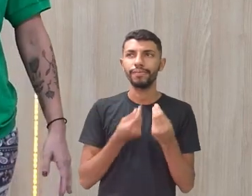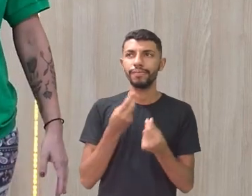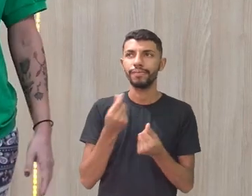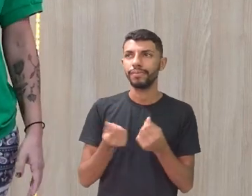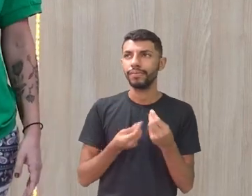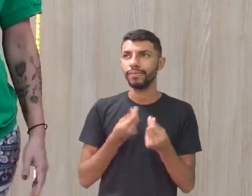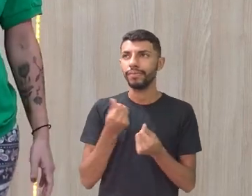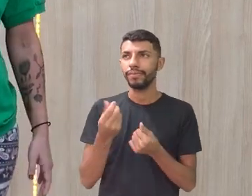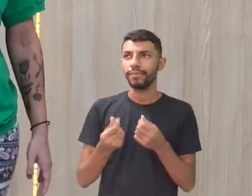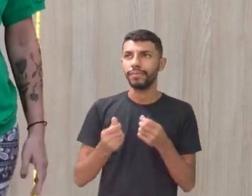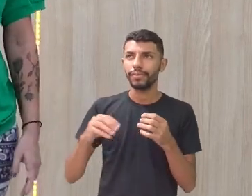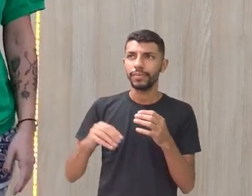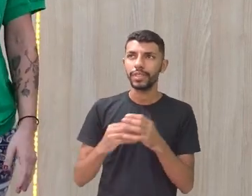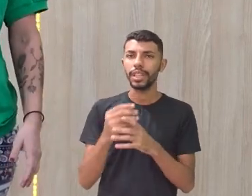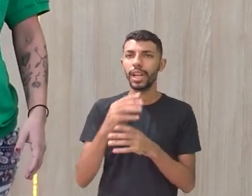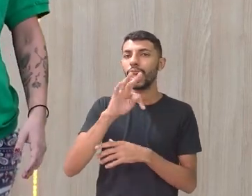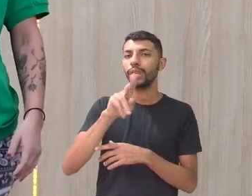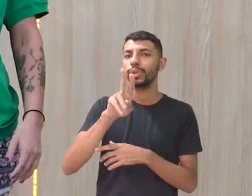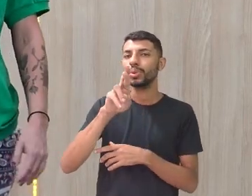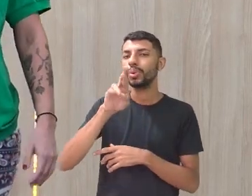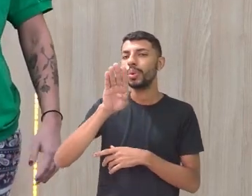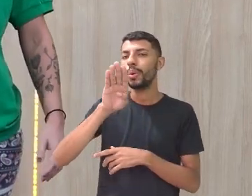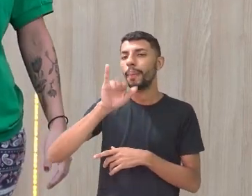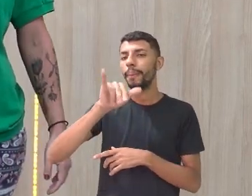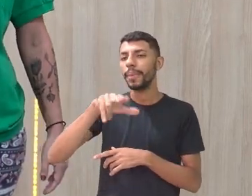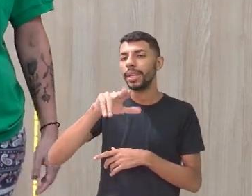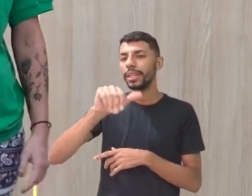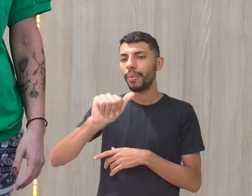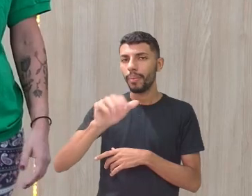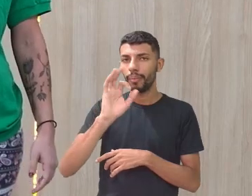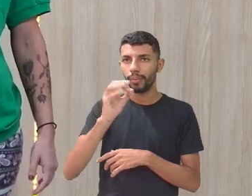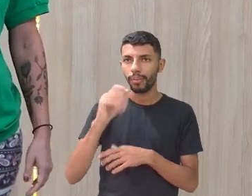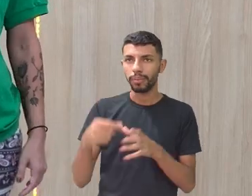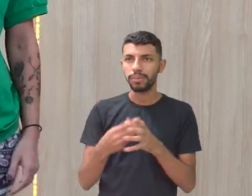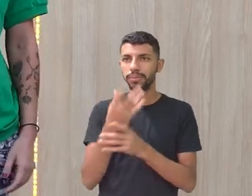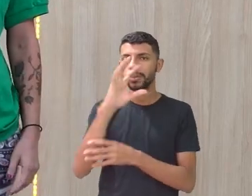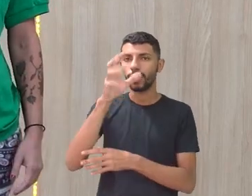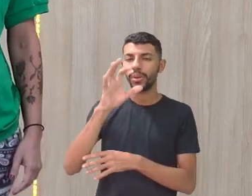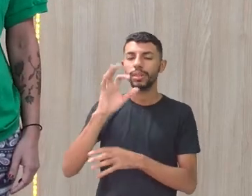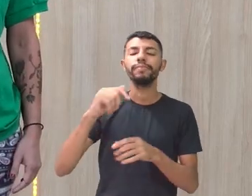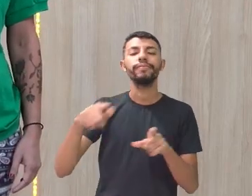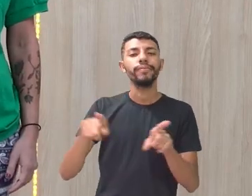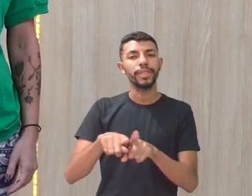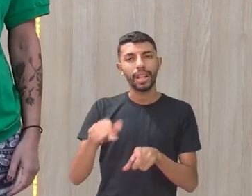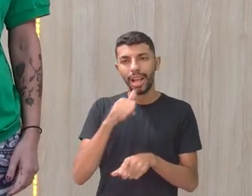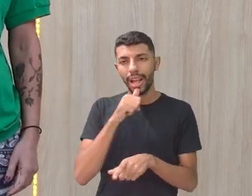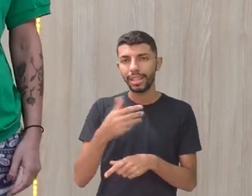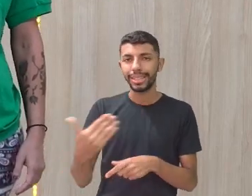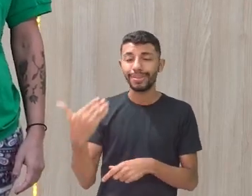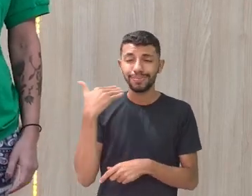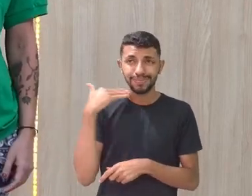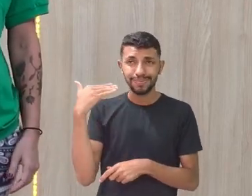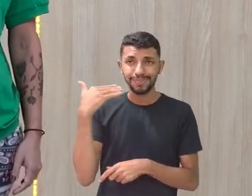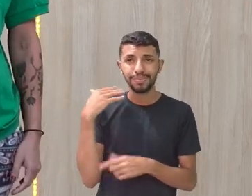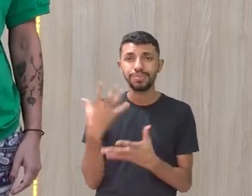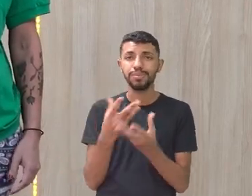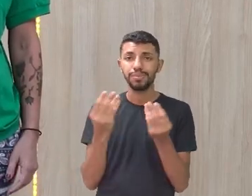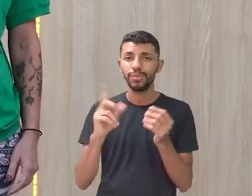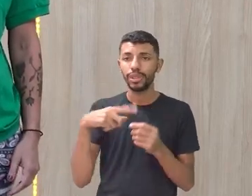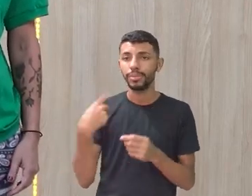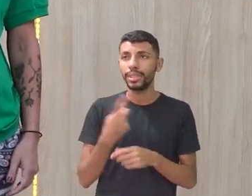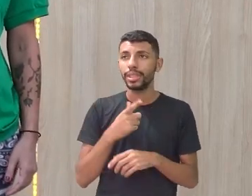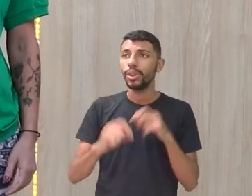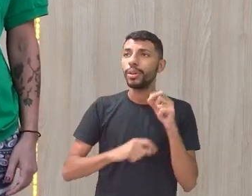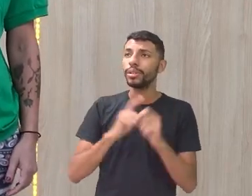aquele... Turbina, isso, exatamente. Aquela turbina toda ainda é caríssimo para poder a